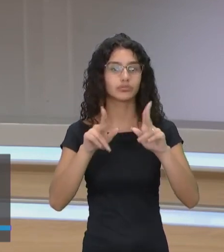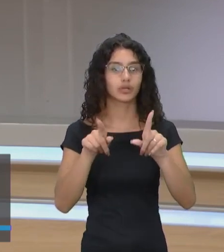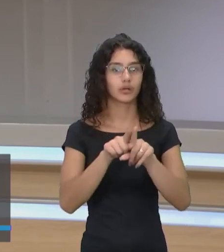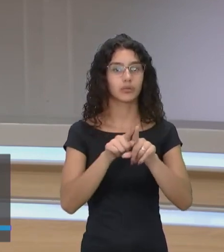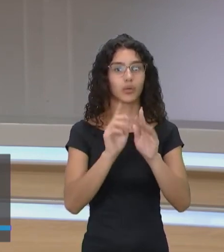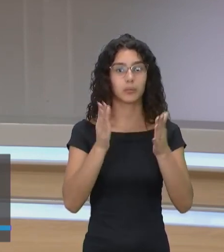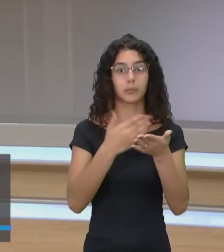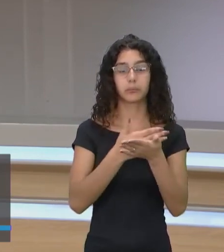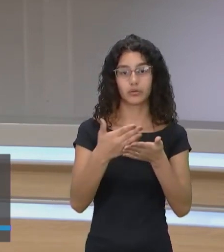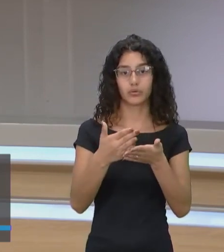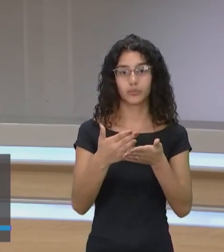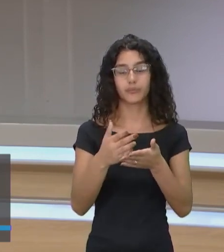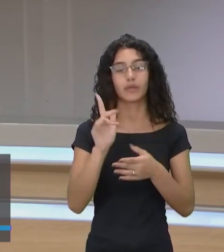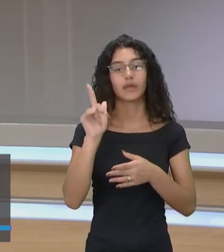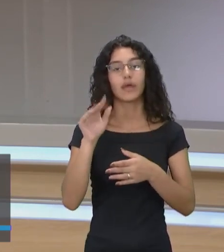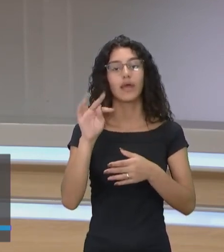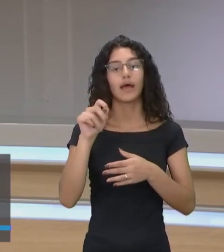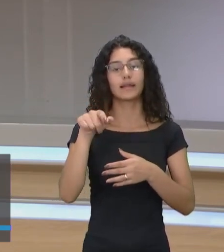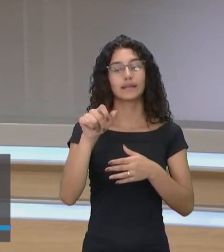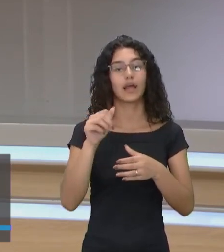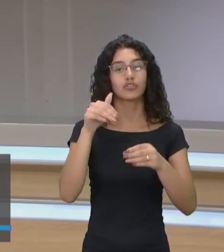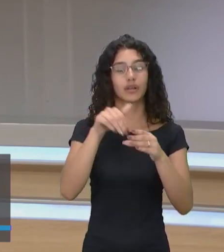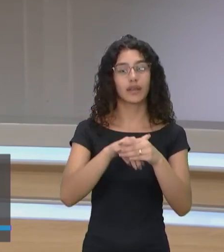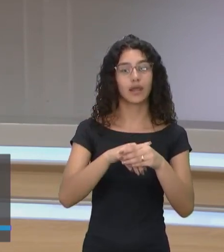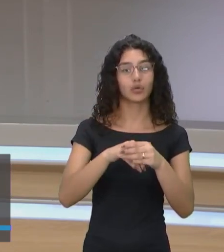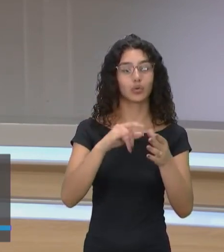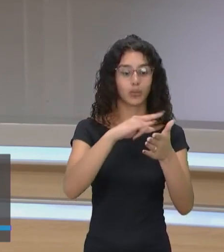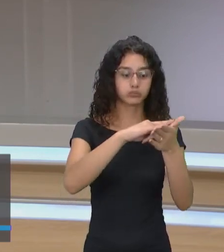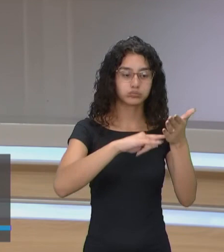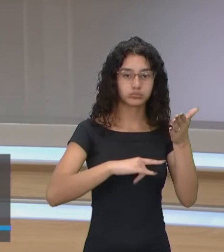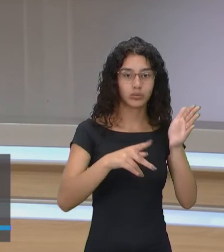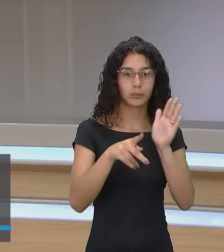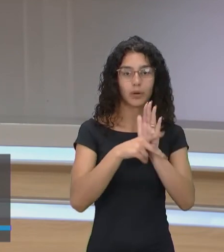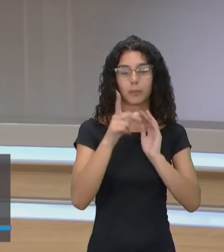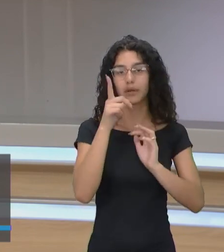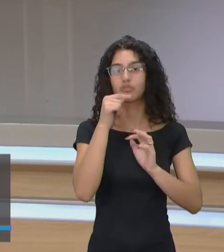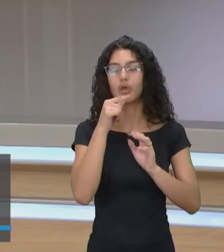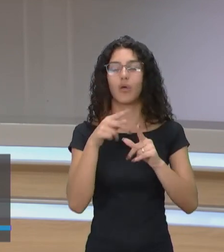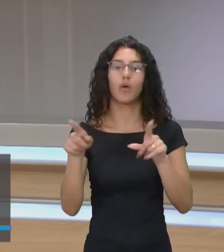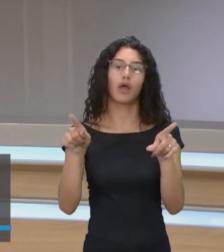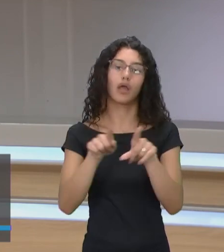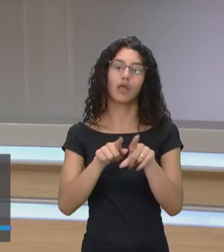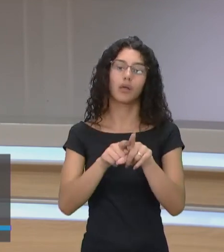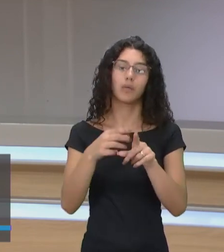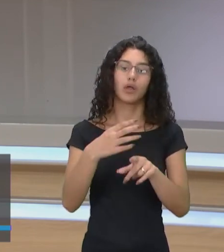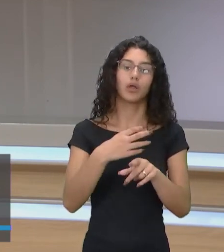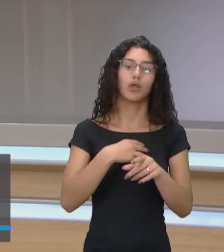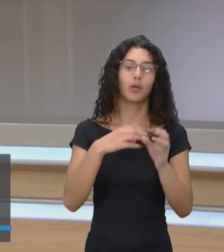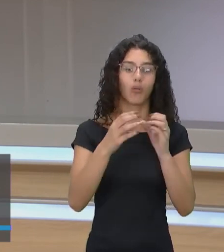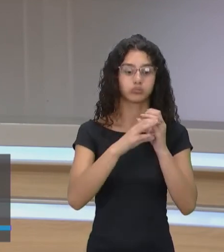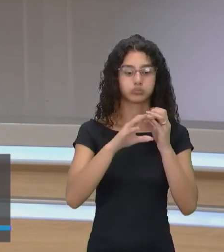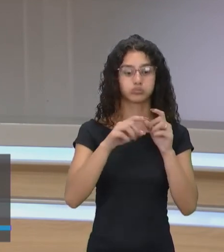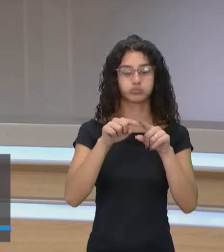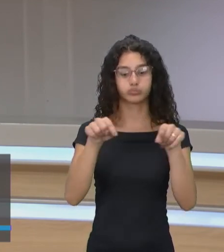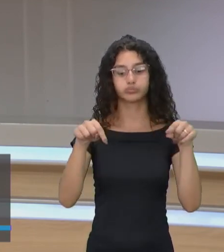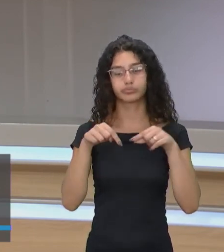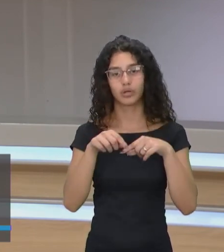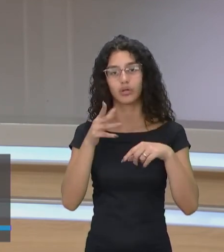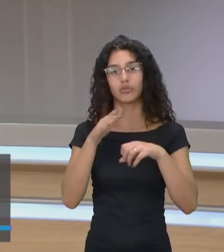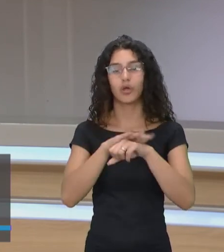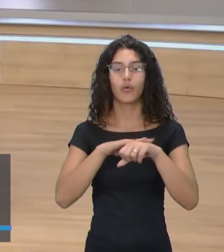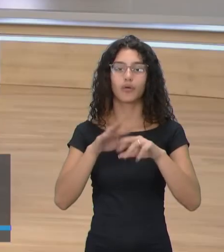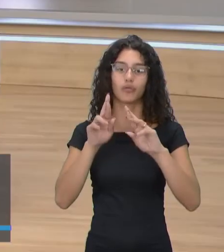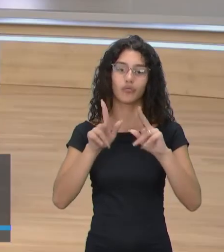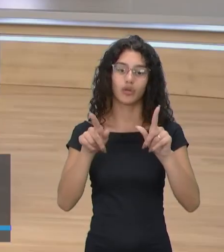entrando em vigor, que é essa taxa dentro da nossa conta de água e a partir de metros cúbicos, que já é uma conversa